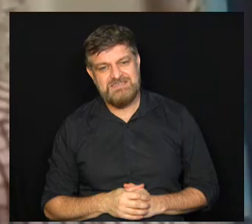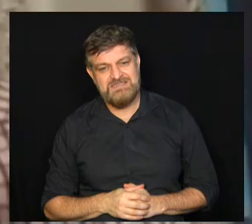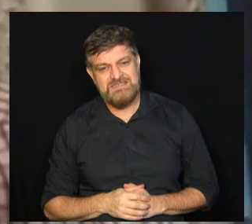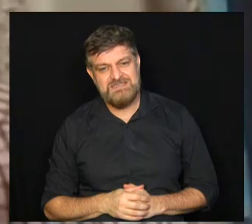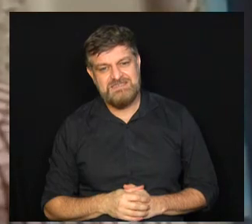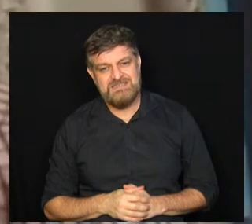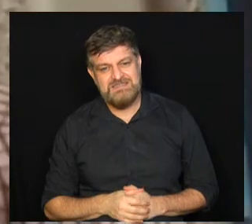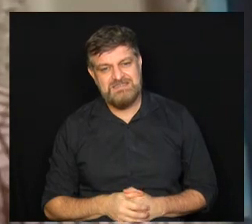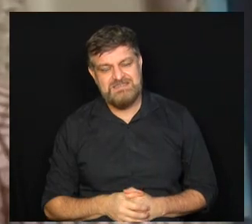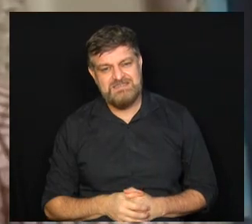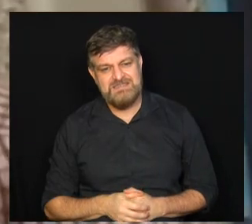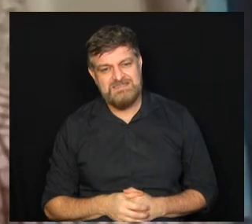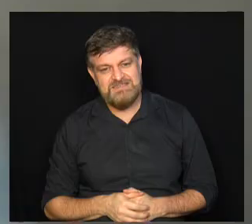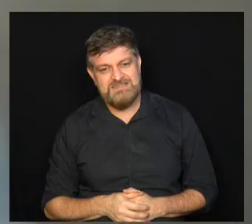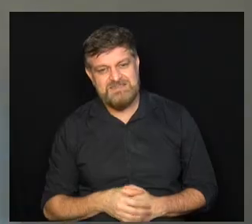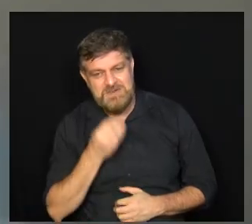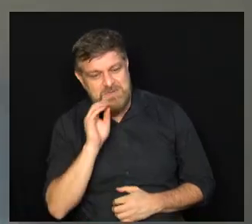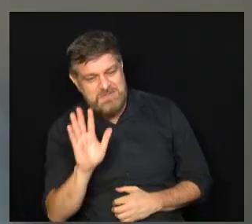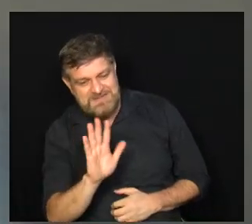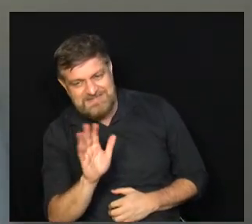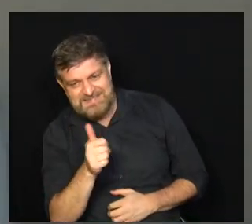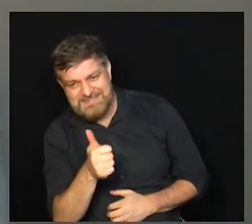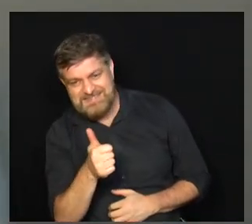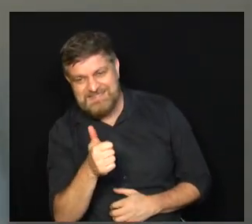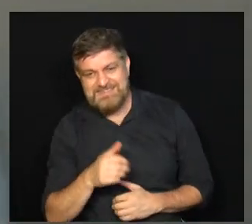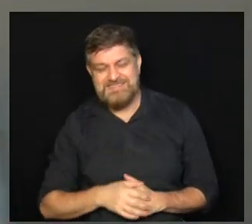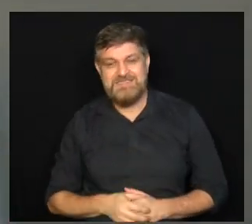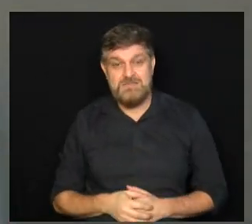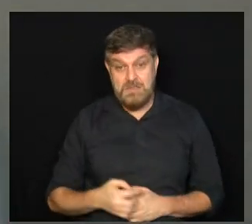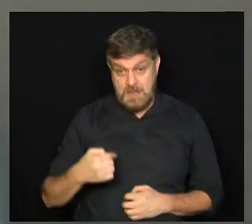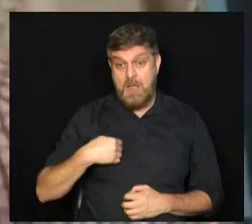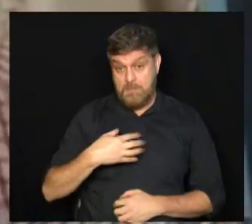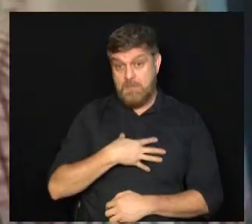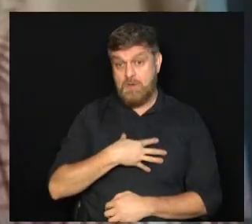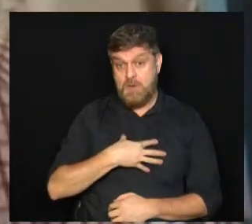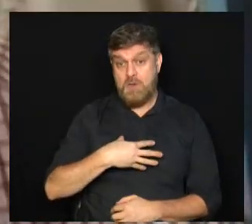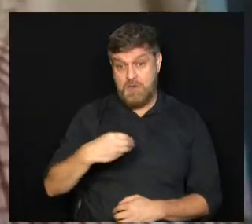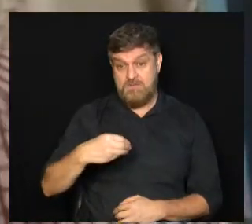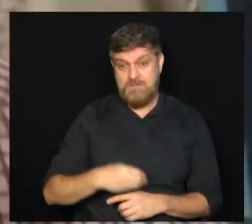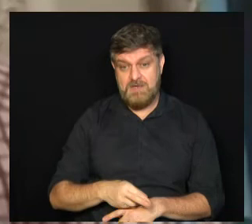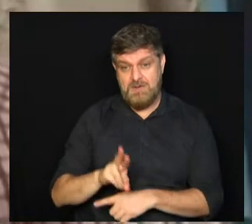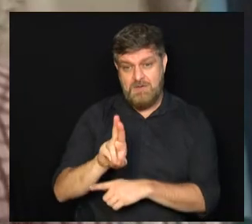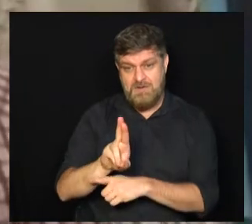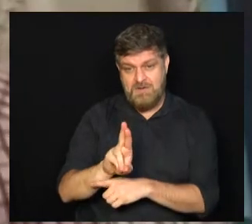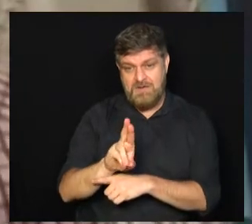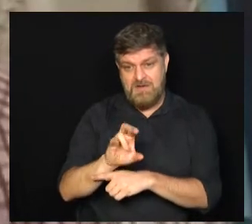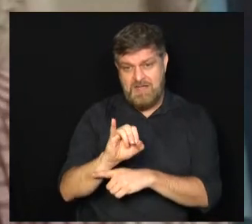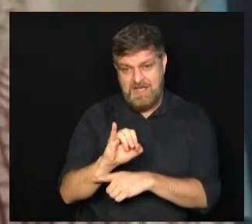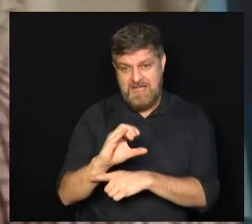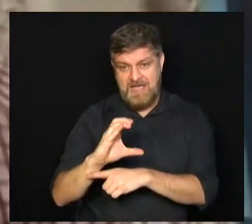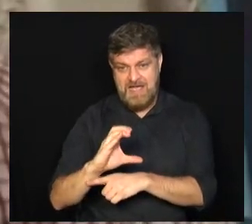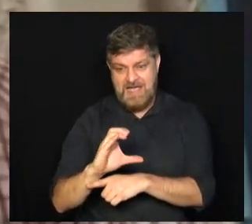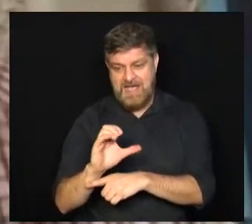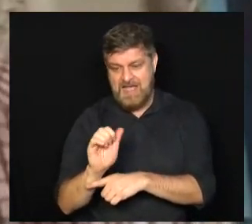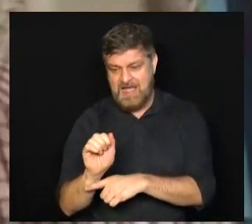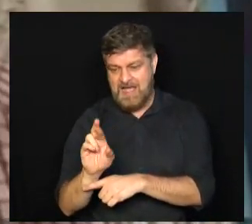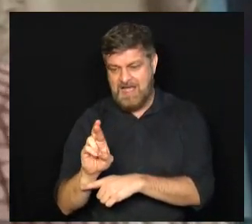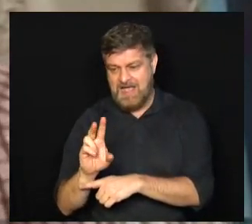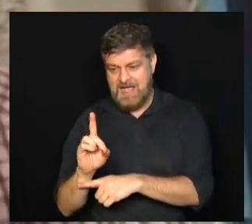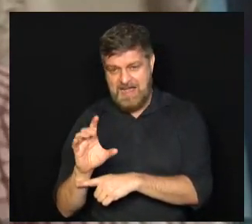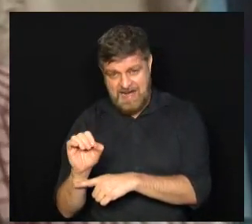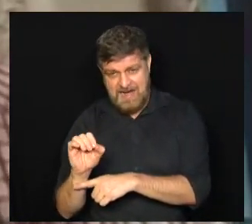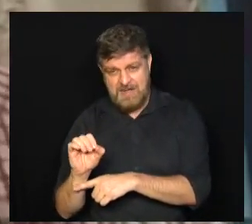Então, Bom dia, seu Jair. É, eu tenho o filho, o Ricardo Terlone, que fez na